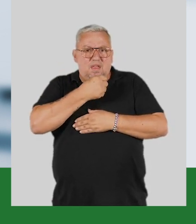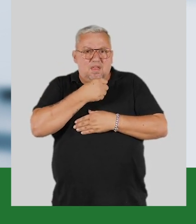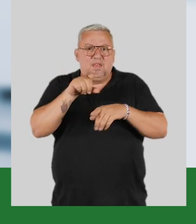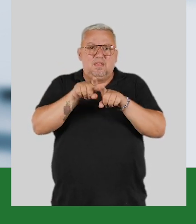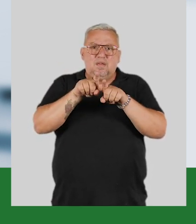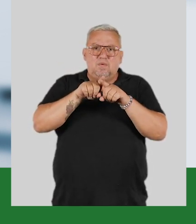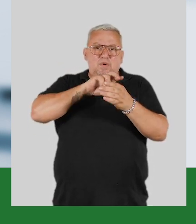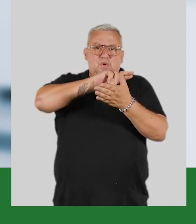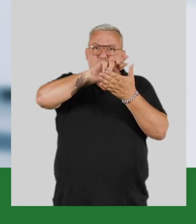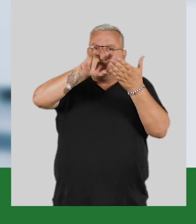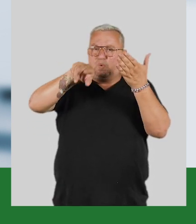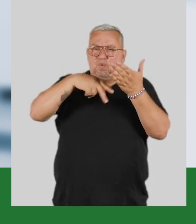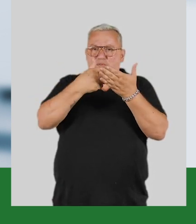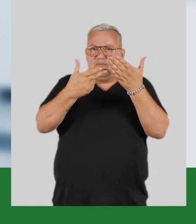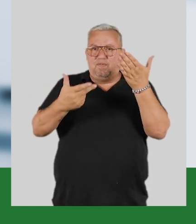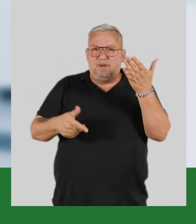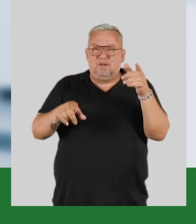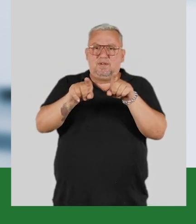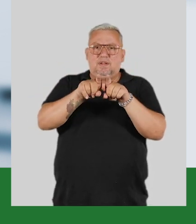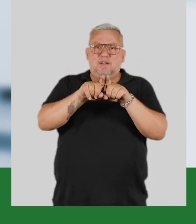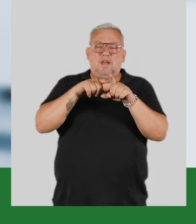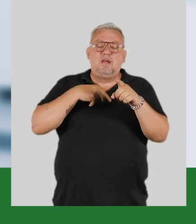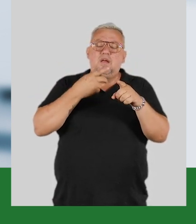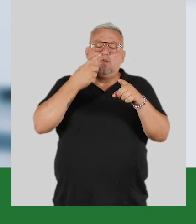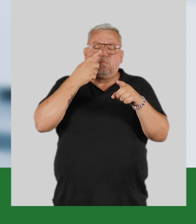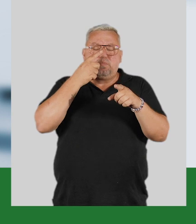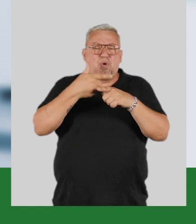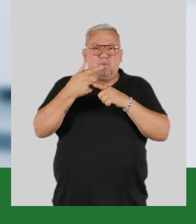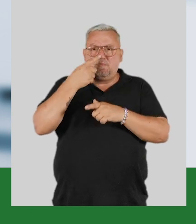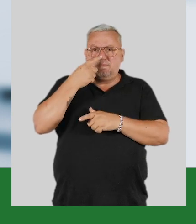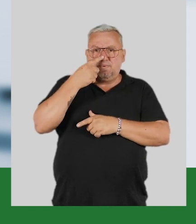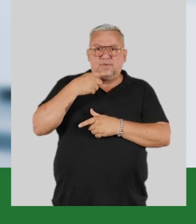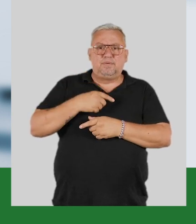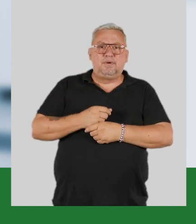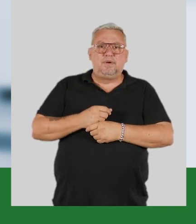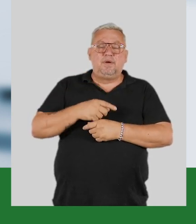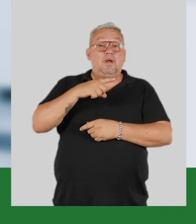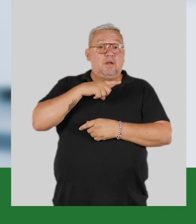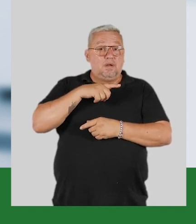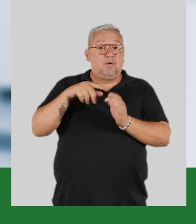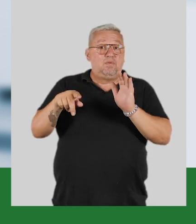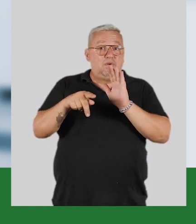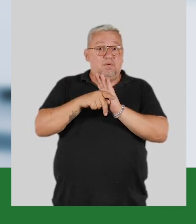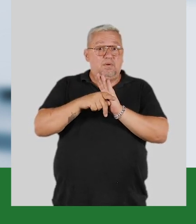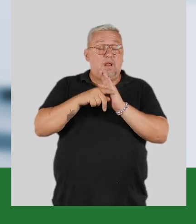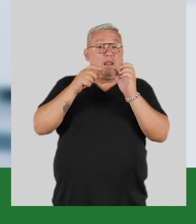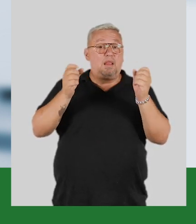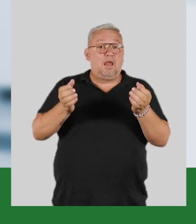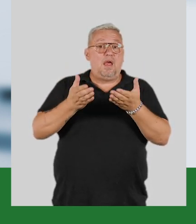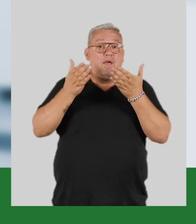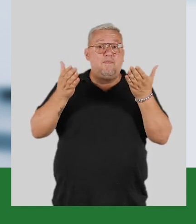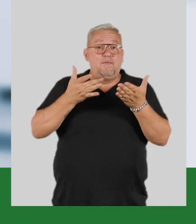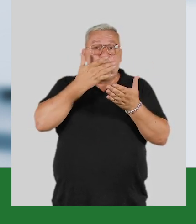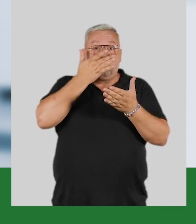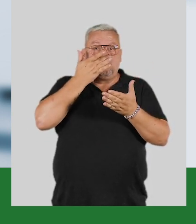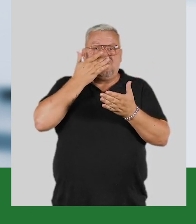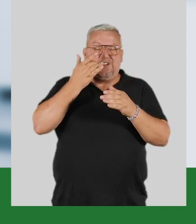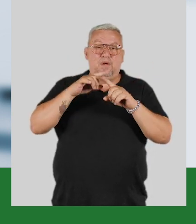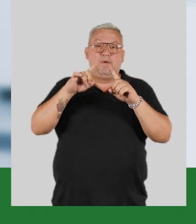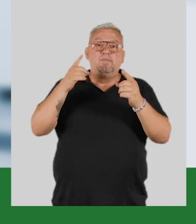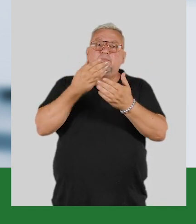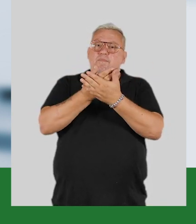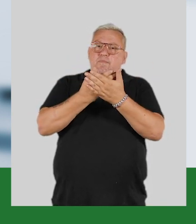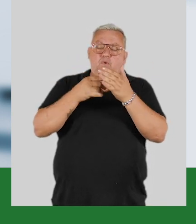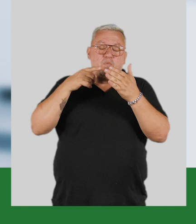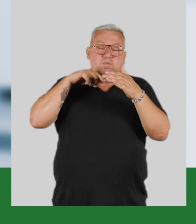artralgia, prurido, rinorreia, congestão nasal, enfim, são eventos adversos sistêmicos, porém leves. Os estudos não mostraram